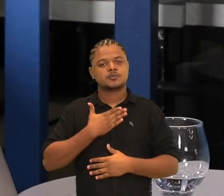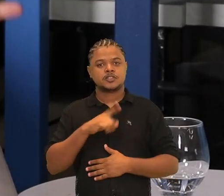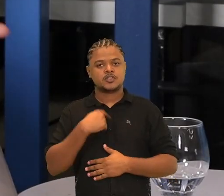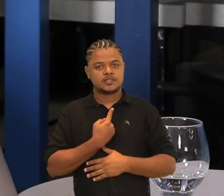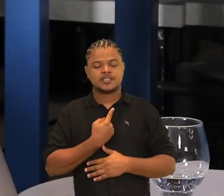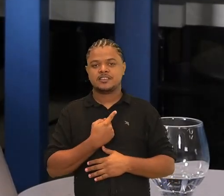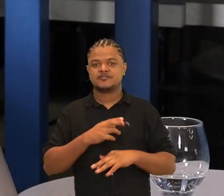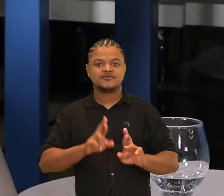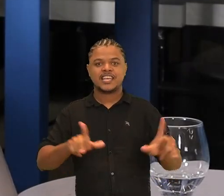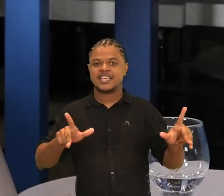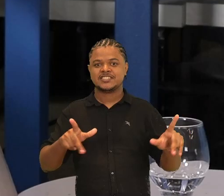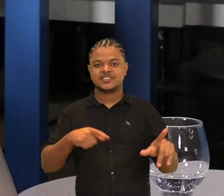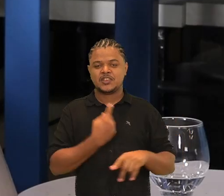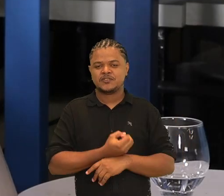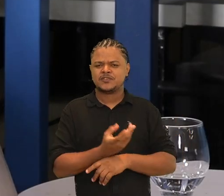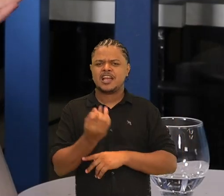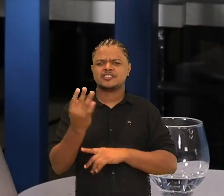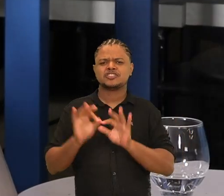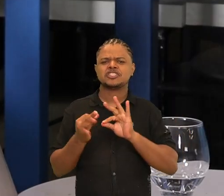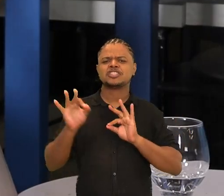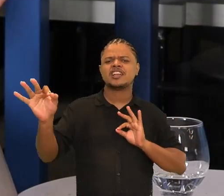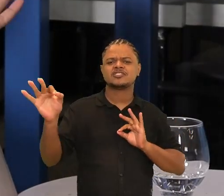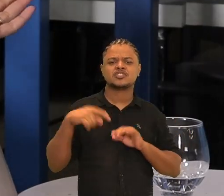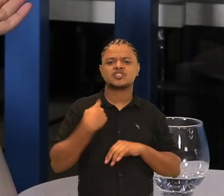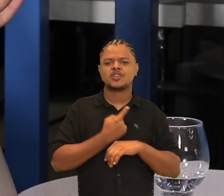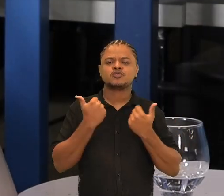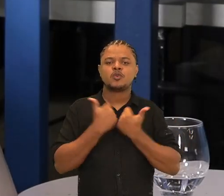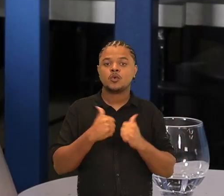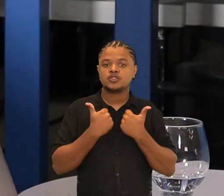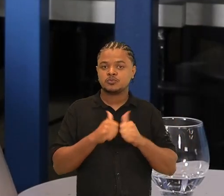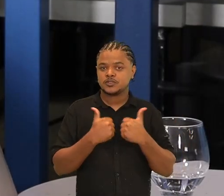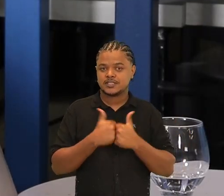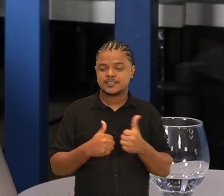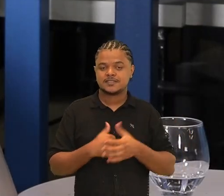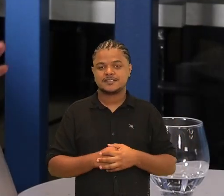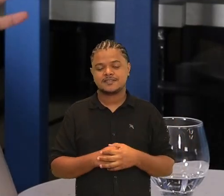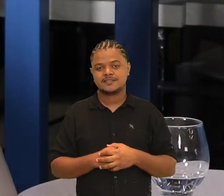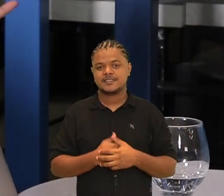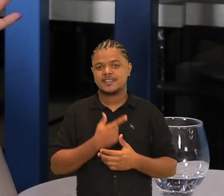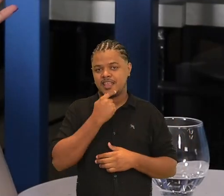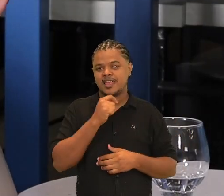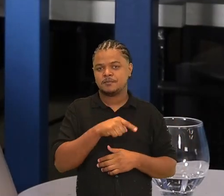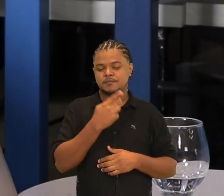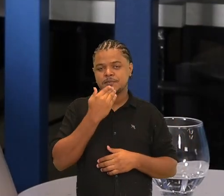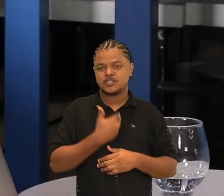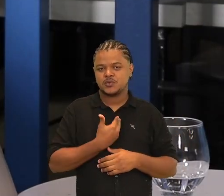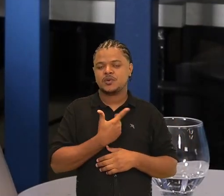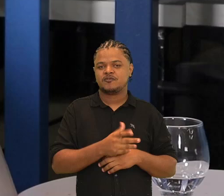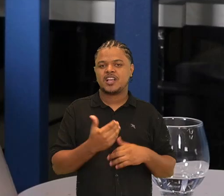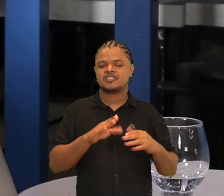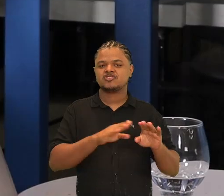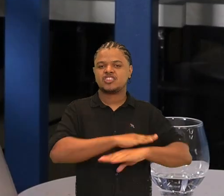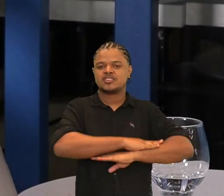A gente fez uma viagem até um pouco distante e a gente foi de ônibus, né? E aí ele pediu para ficar do lado da janela e